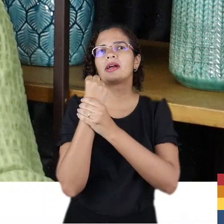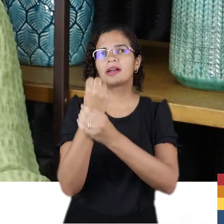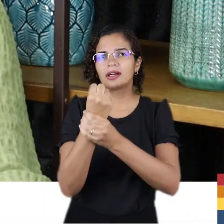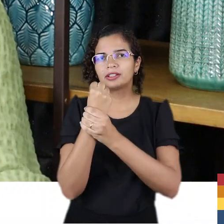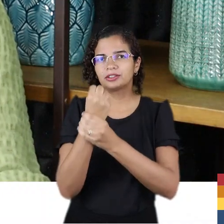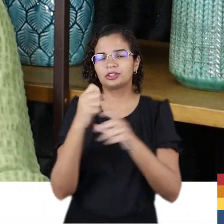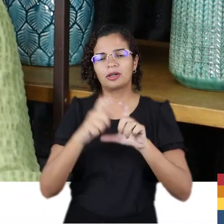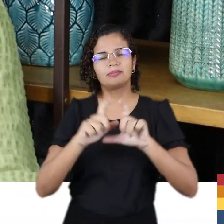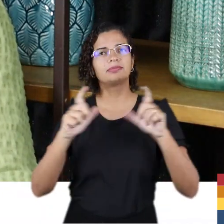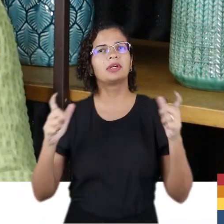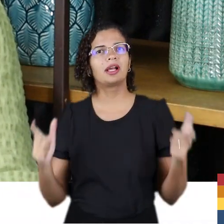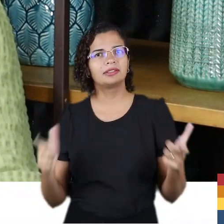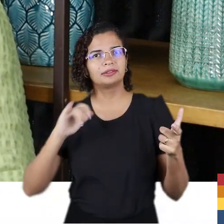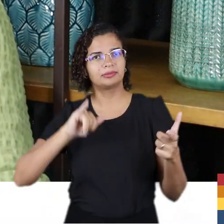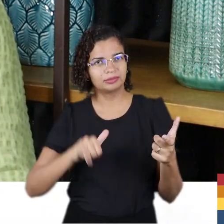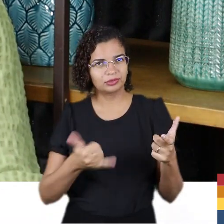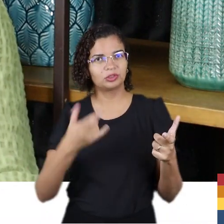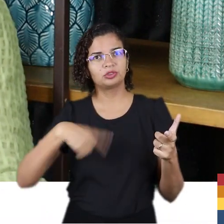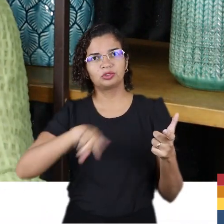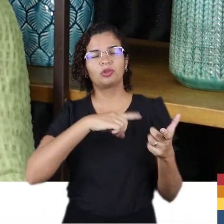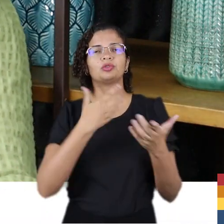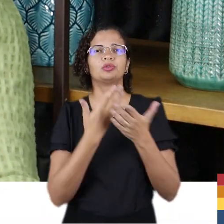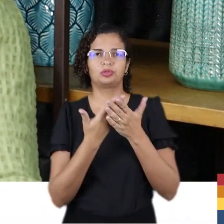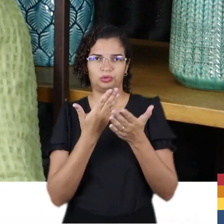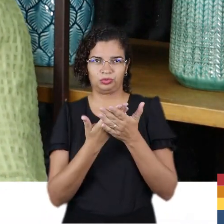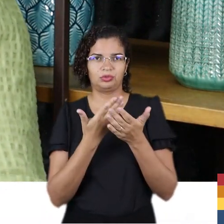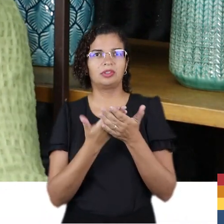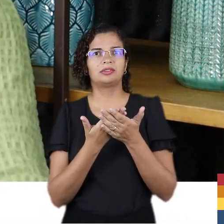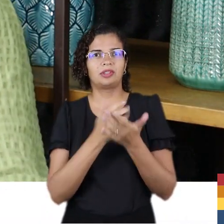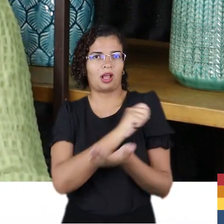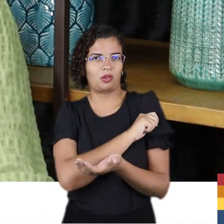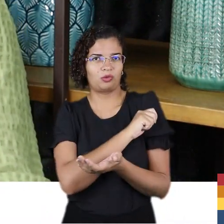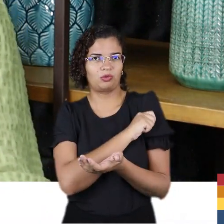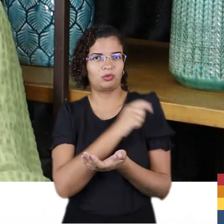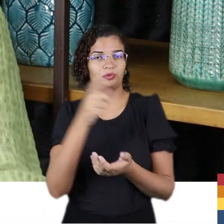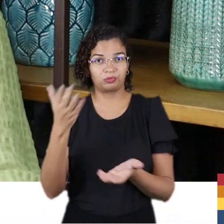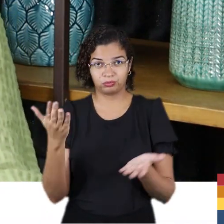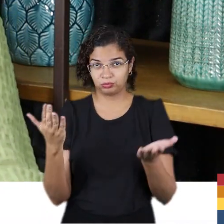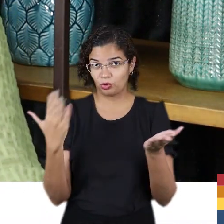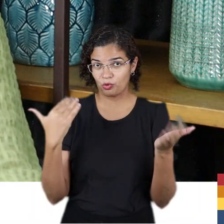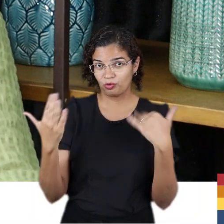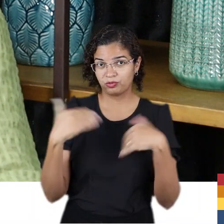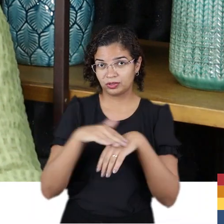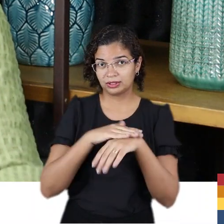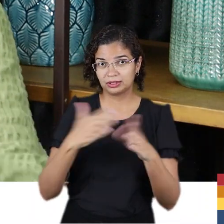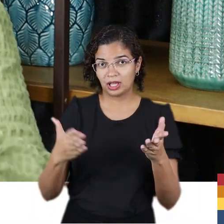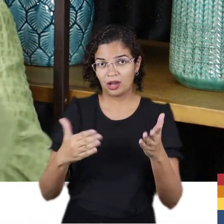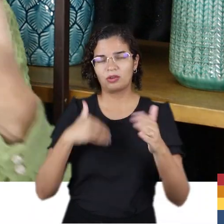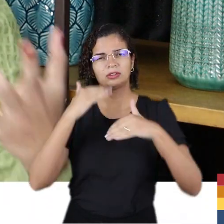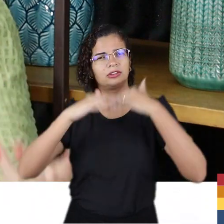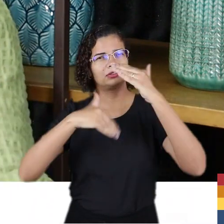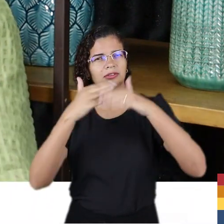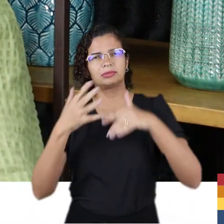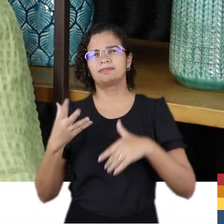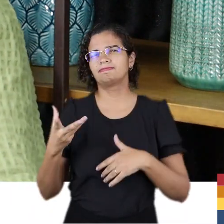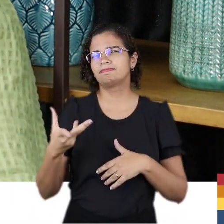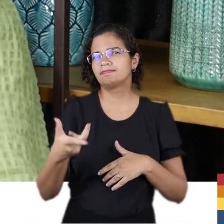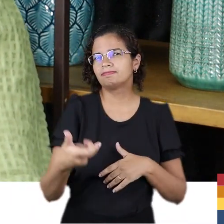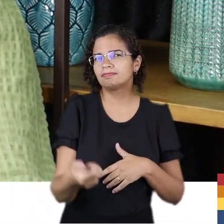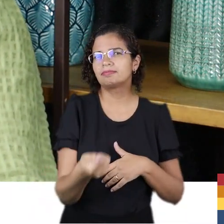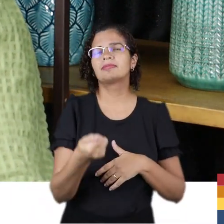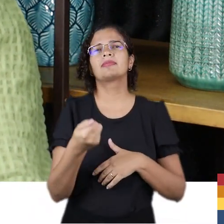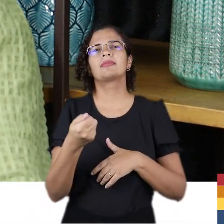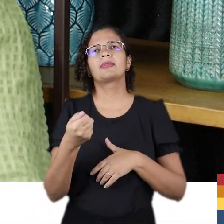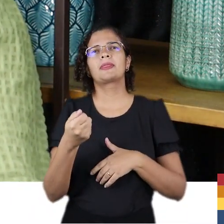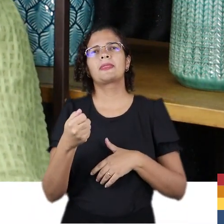das oportunidades dos nossos estudantes, né? Então aí nós vamos conversar um pouquinho sobre desenvolvimento de habilidades, né? Sobre a mola mestra